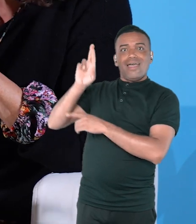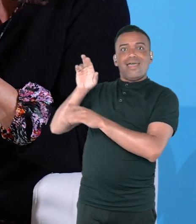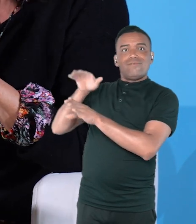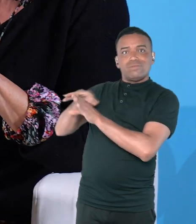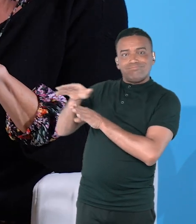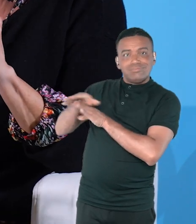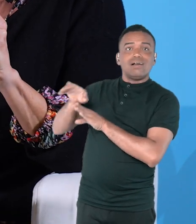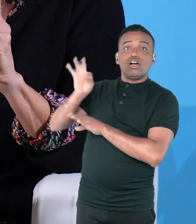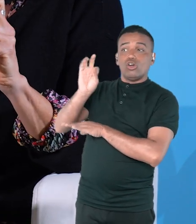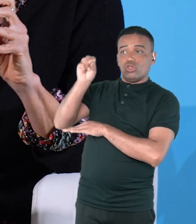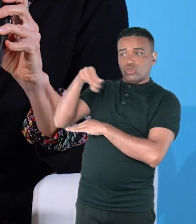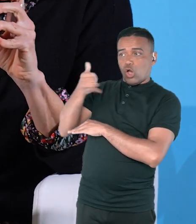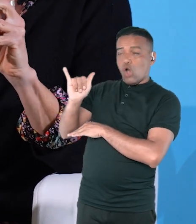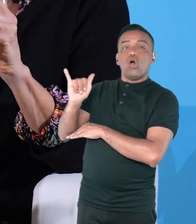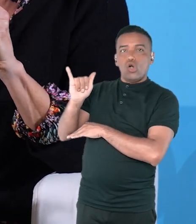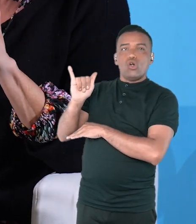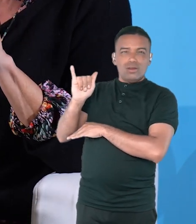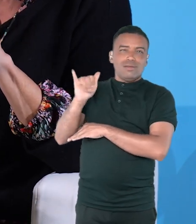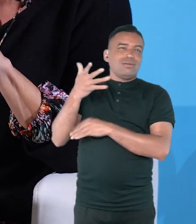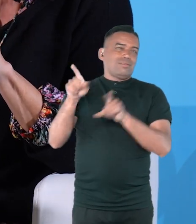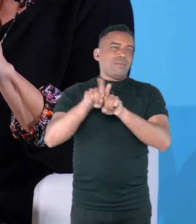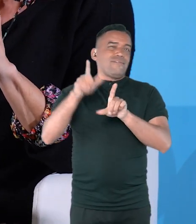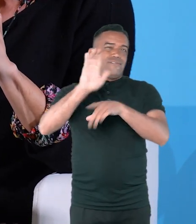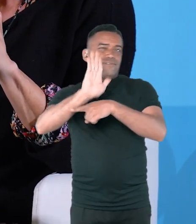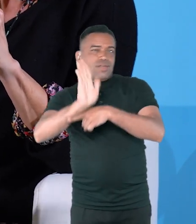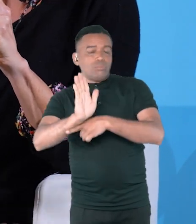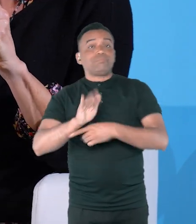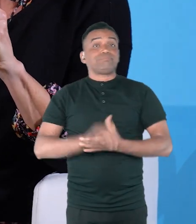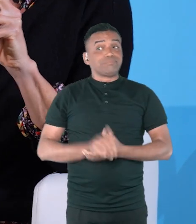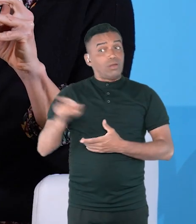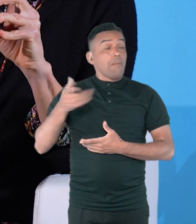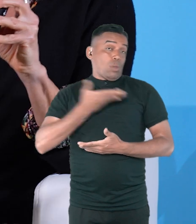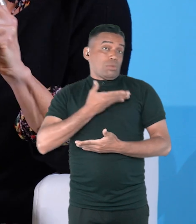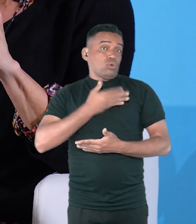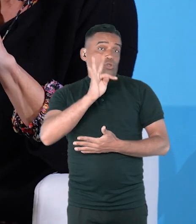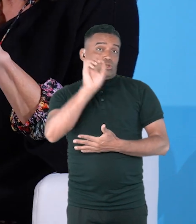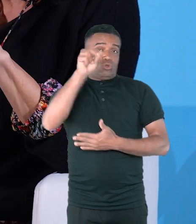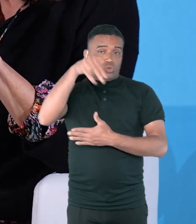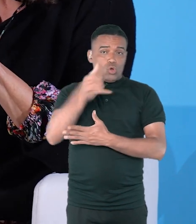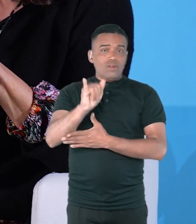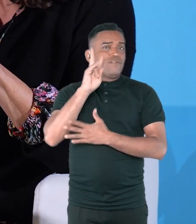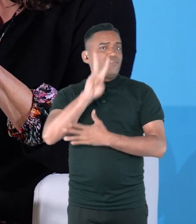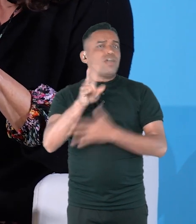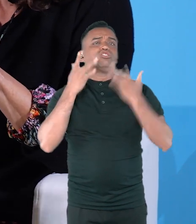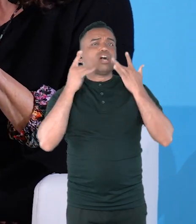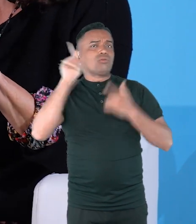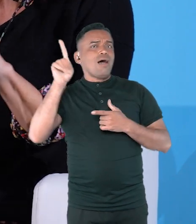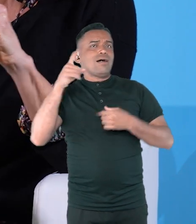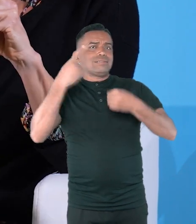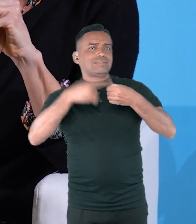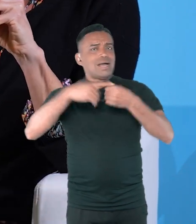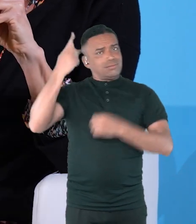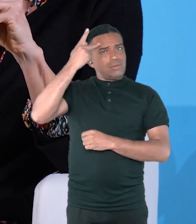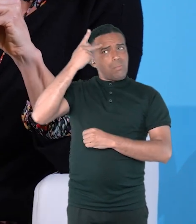o 45 do Segundo Tempo, que também está lá na Globoplay. O Tony, um amigo, aí foi ver a peça em